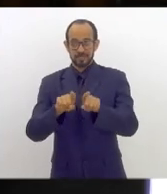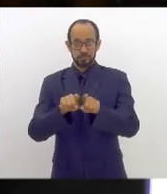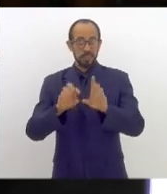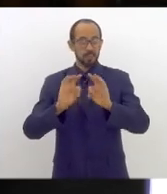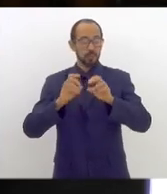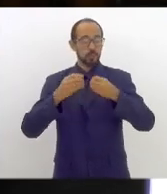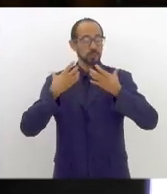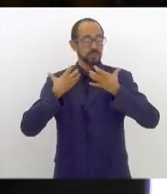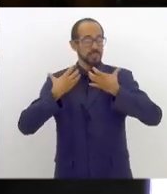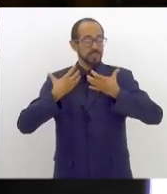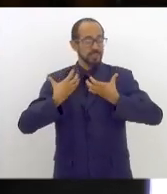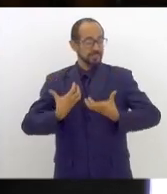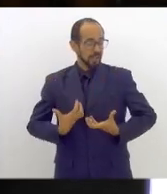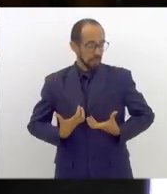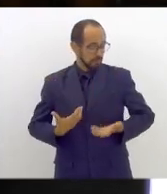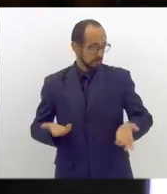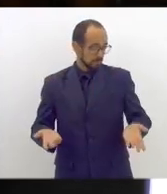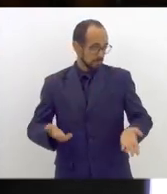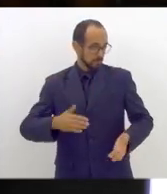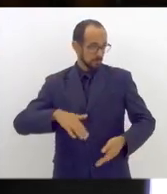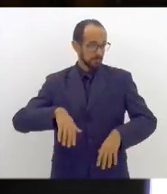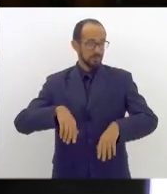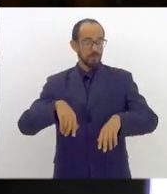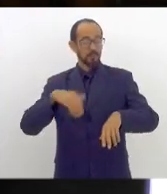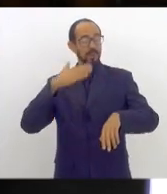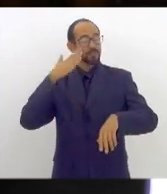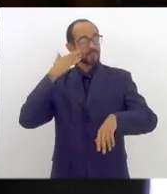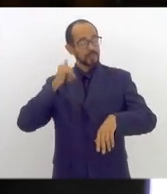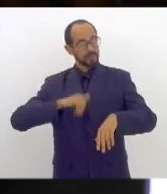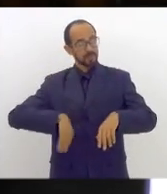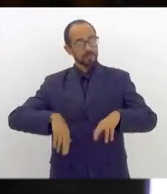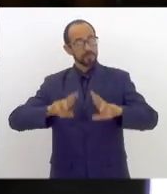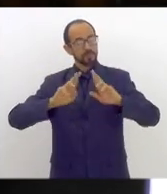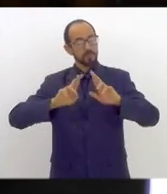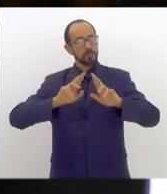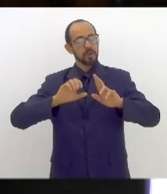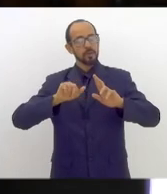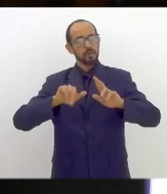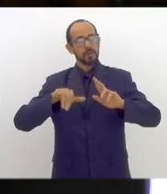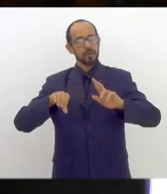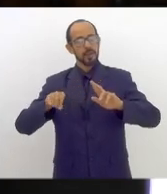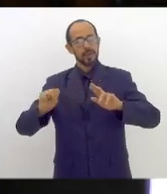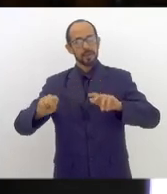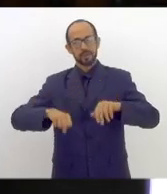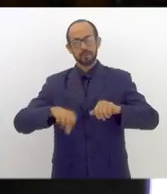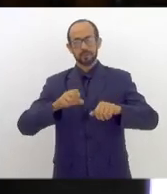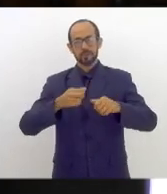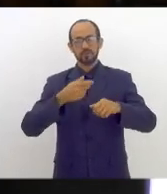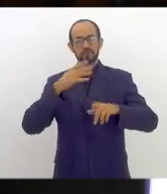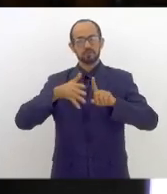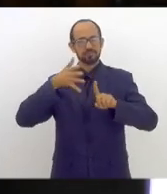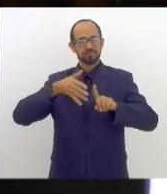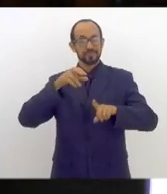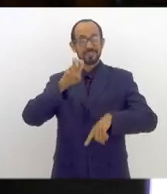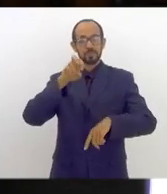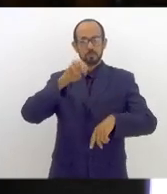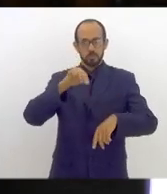né todos já estão cansados eu tenho certeza que tão pedindo aqui para que o Carlos não ultrapasse os cinco minutos